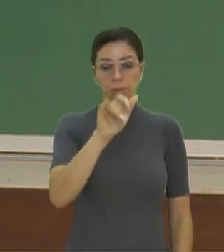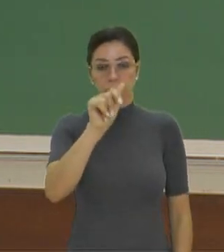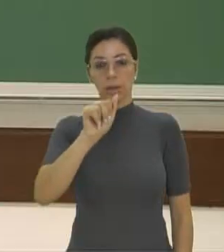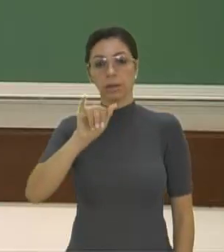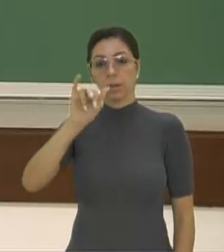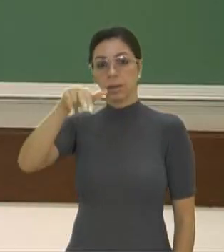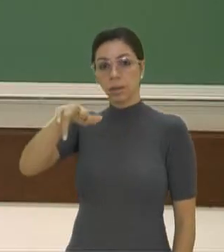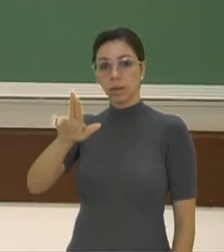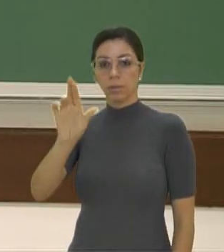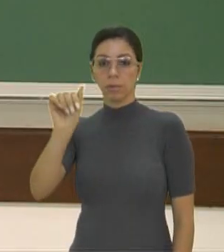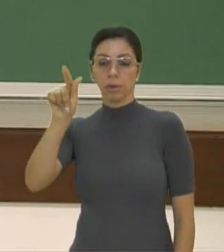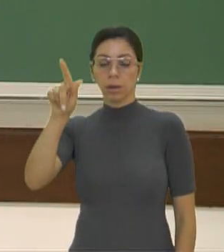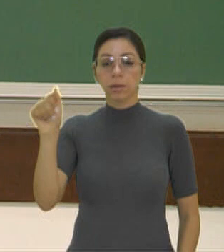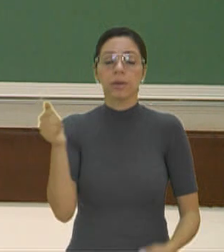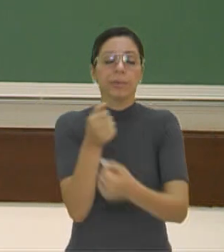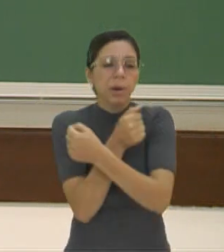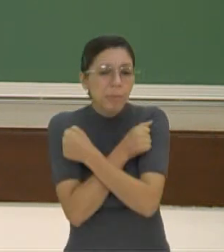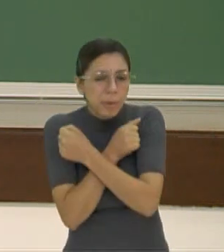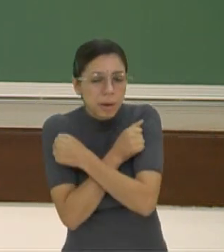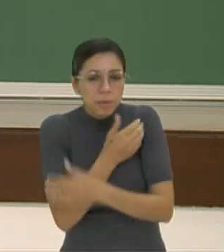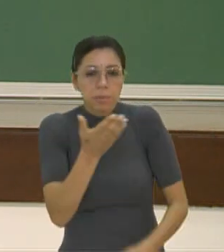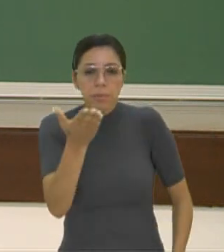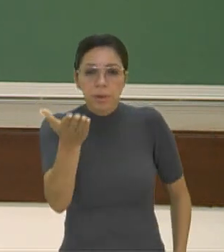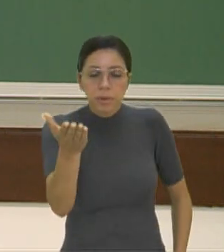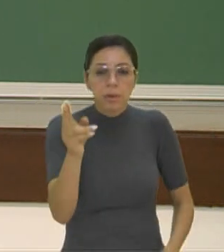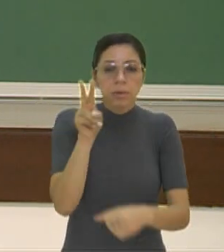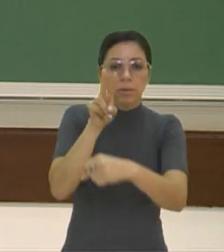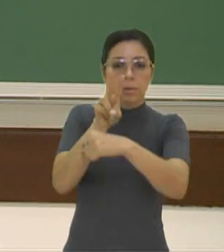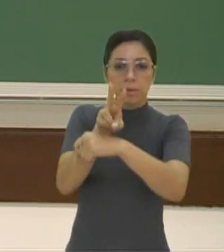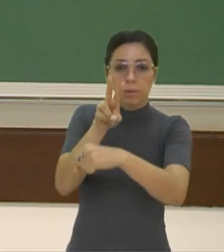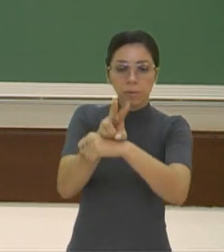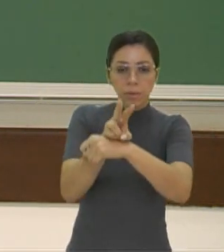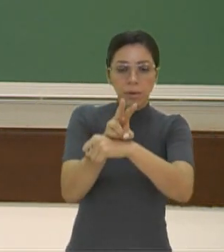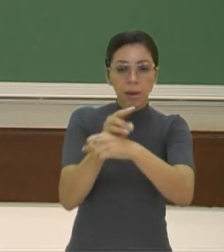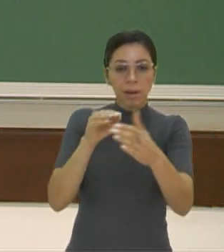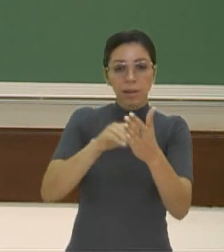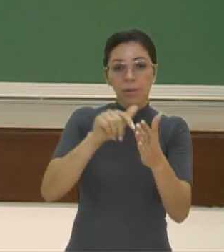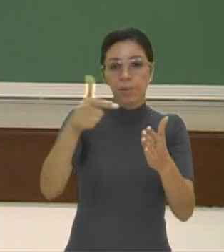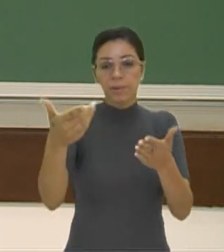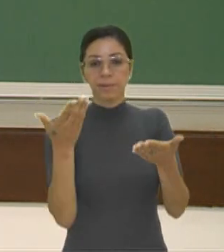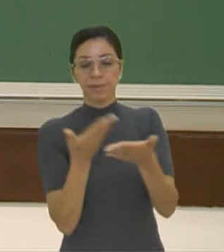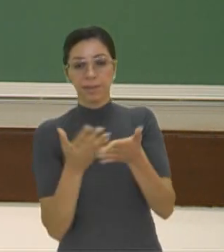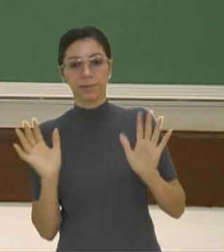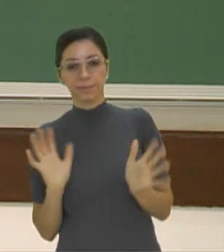irregulares. Deixo aqui o meu abraço para vocês, se cuidem e see you.